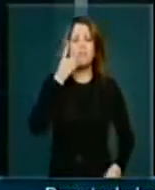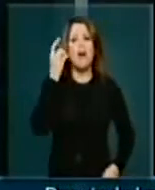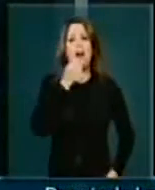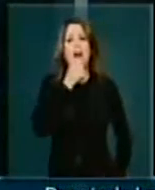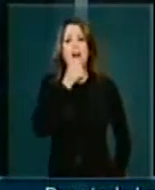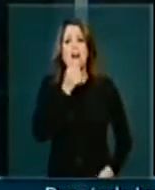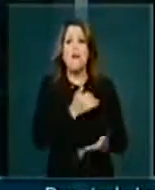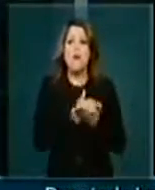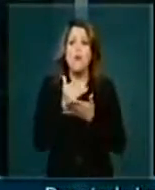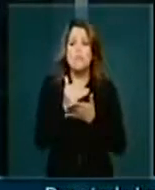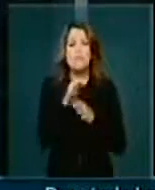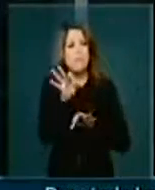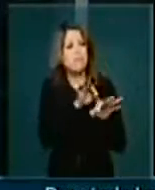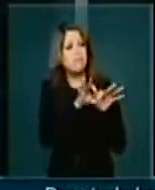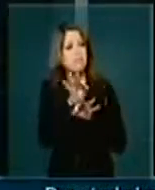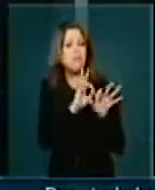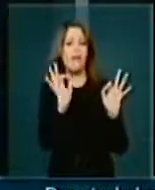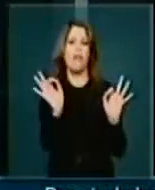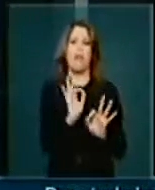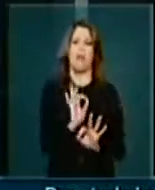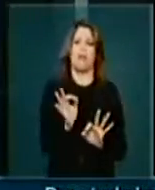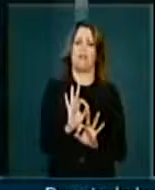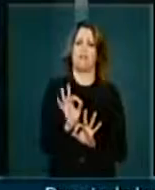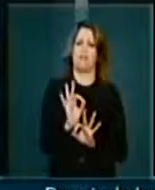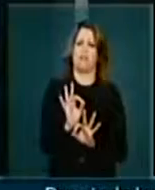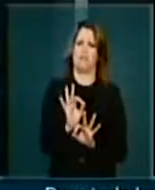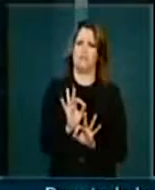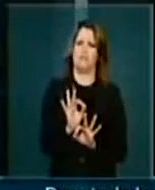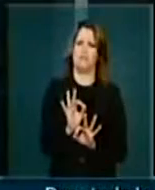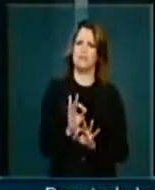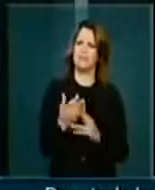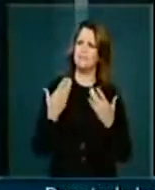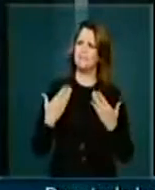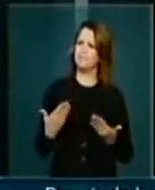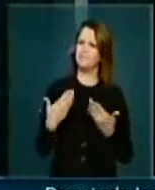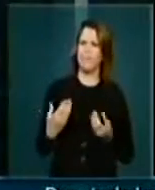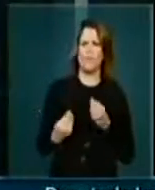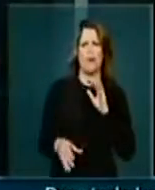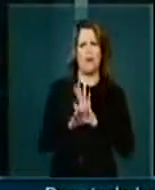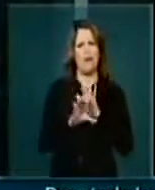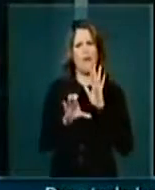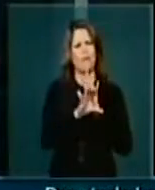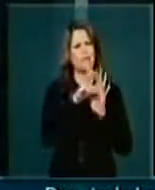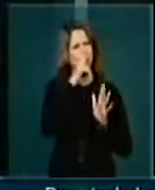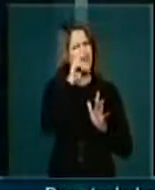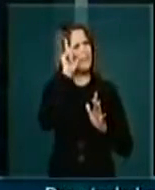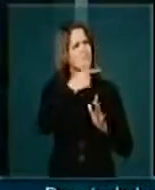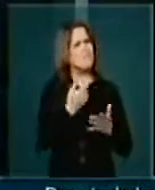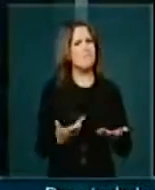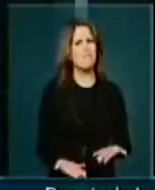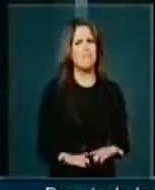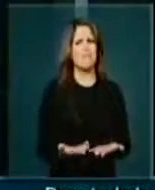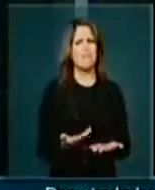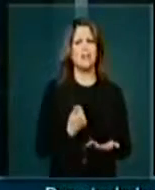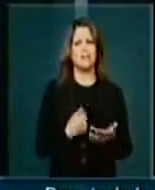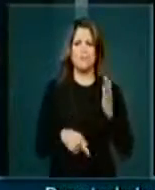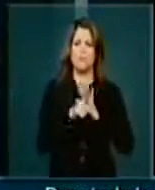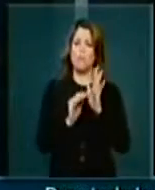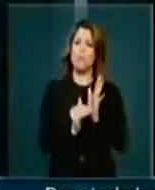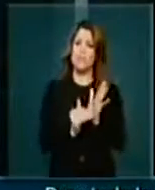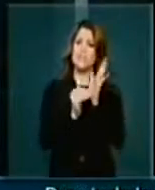ainda nem começaram a formalizarem. Ora, é a própria Constituição brasileira que define o